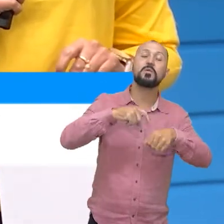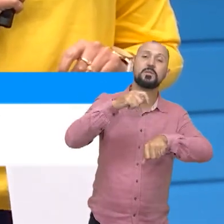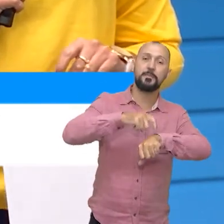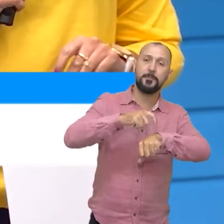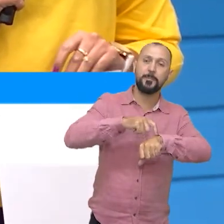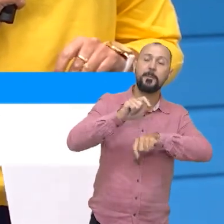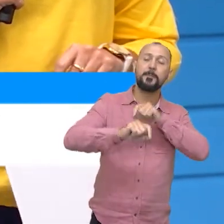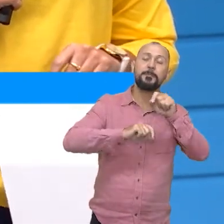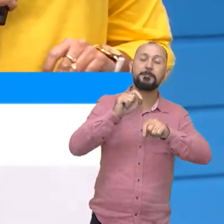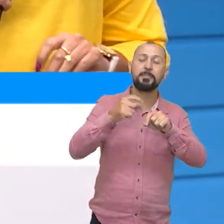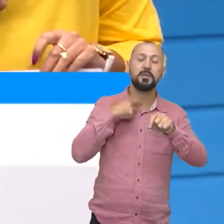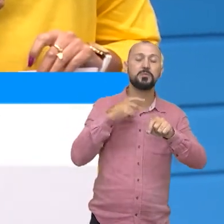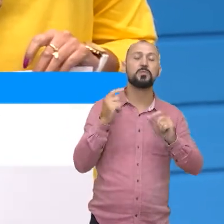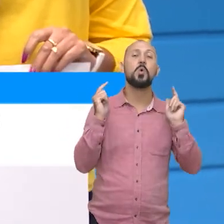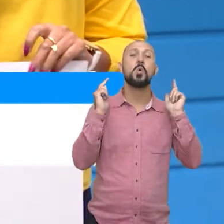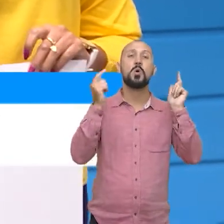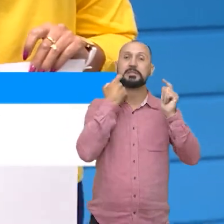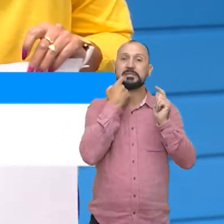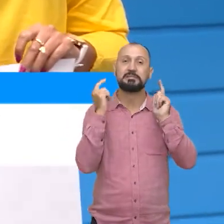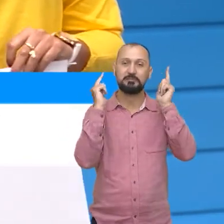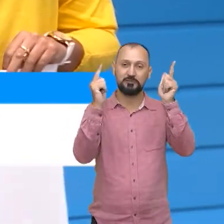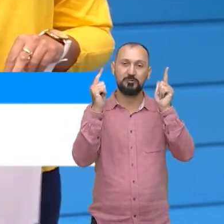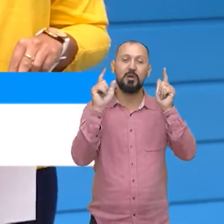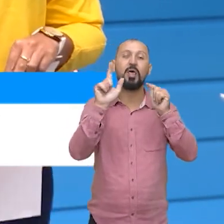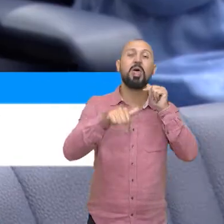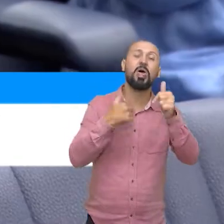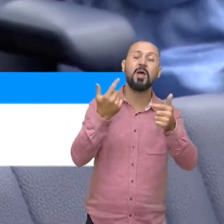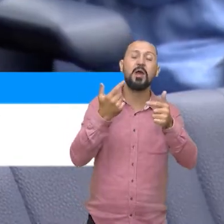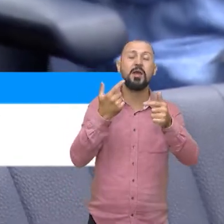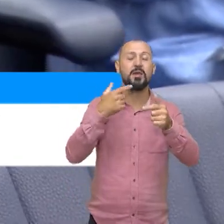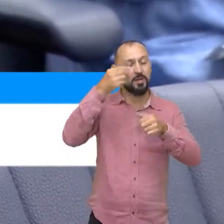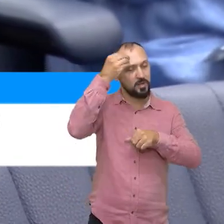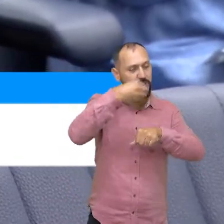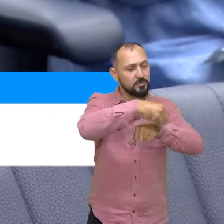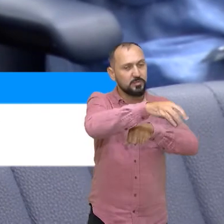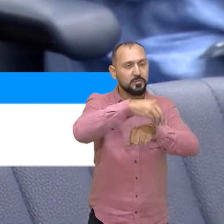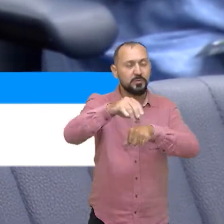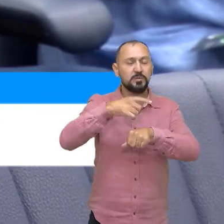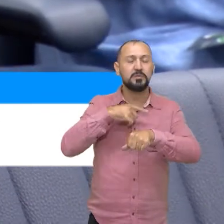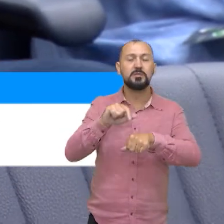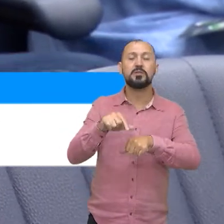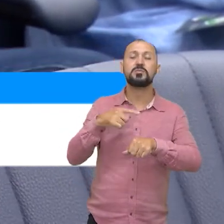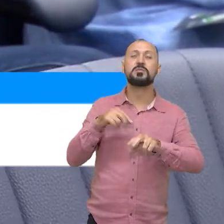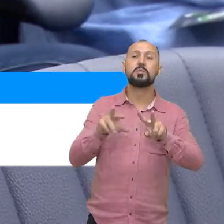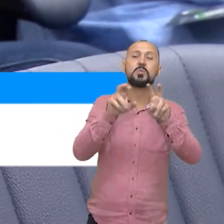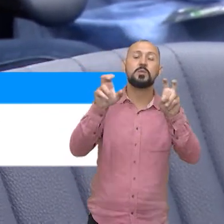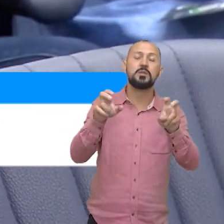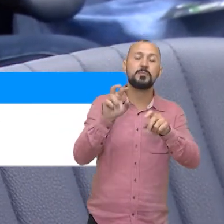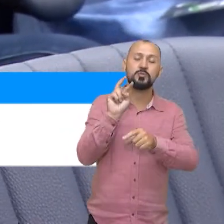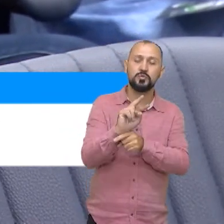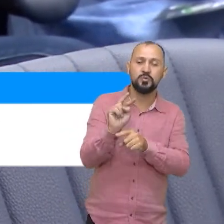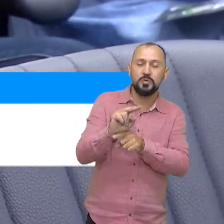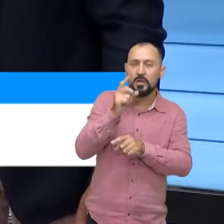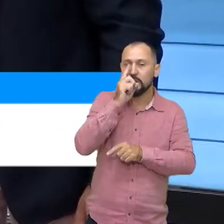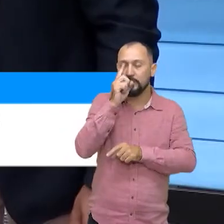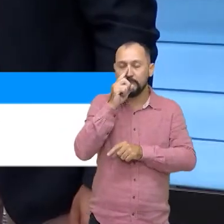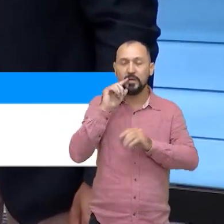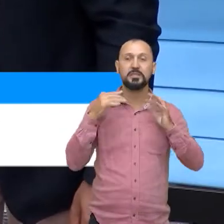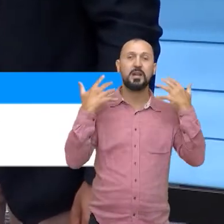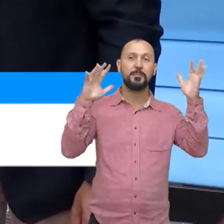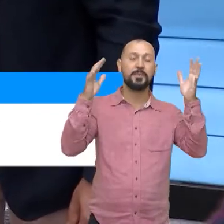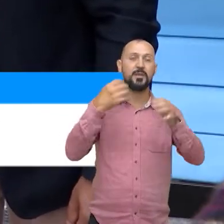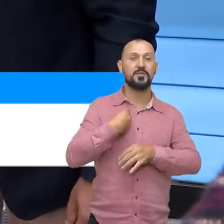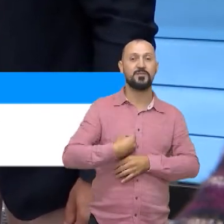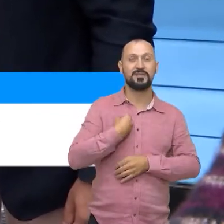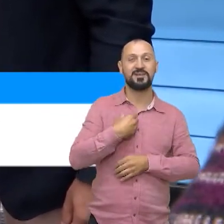retorno presencial pós-pandemia do programa Sextou da Lemes significa a sensibilidade que a Casa de Leis tem com a maternidade e com a